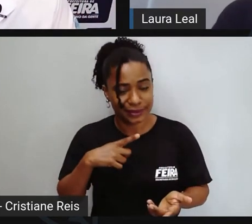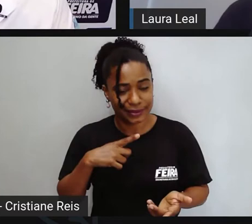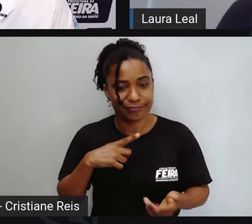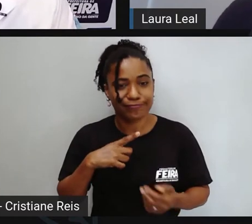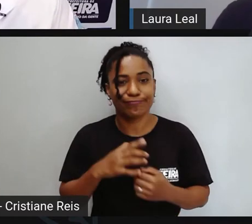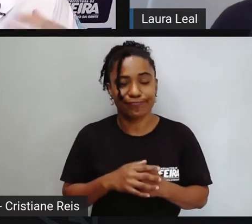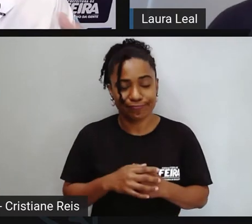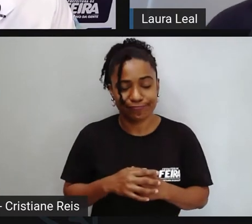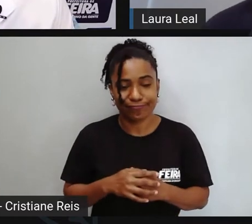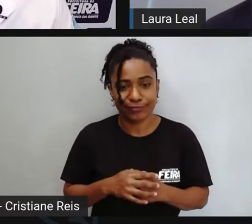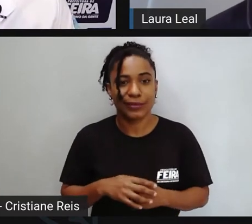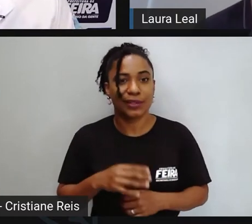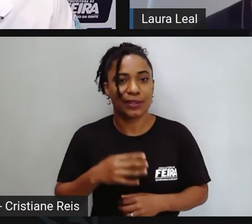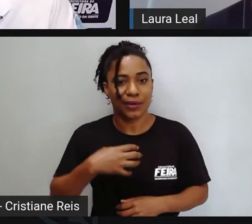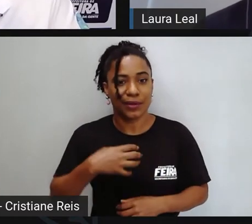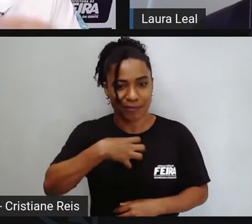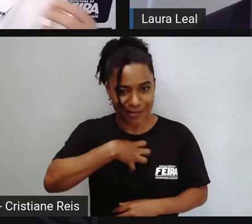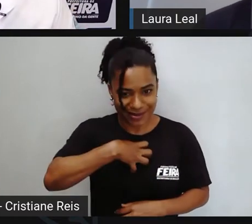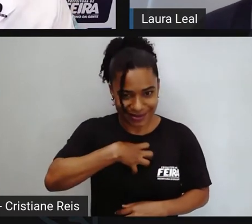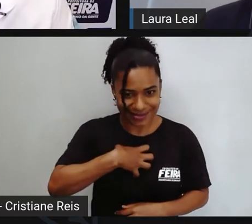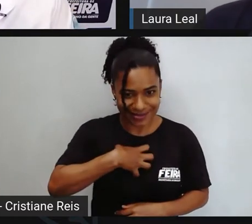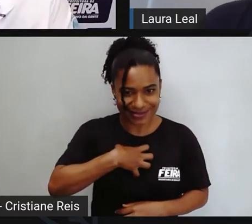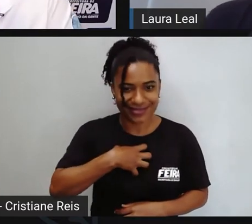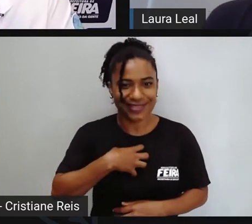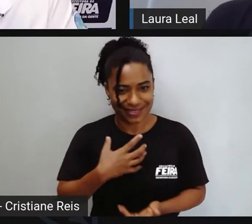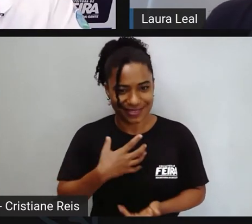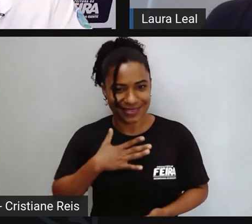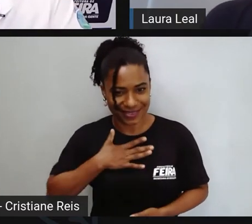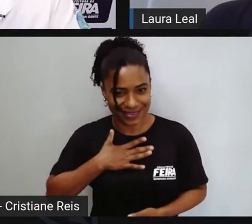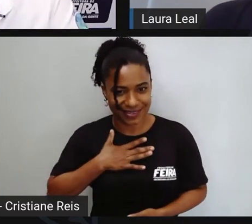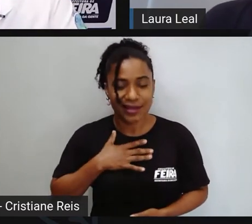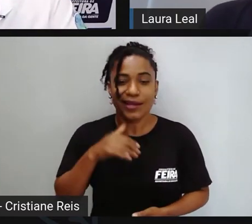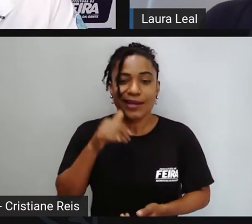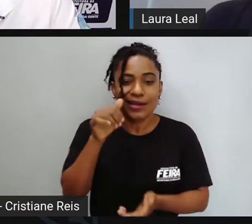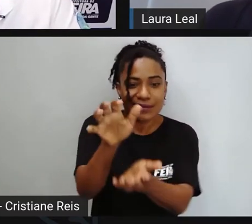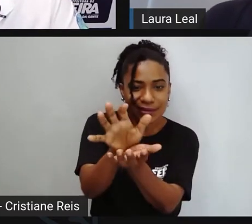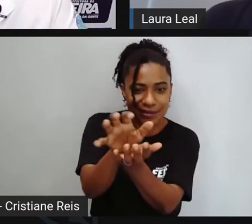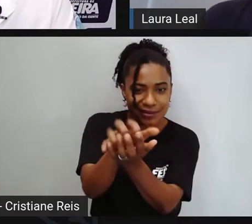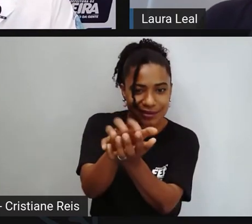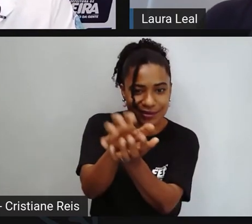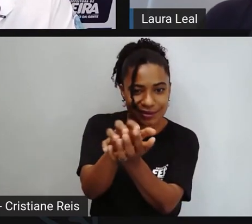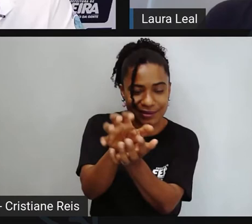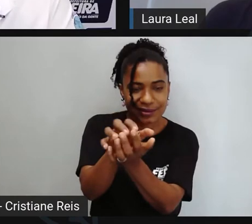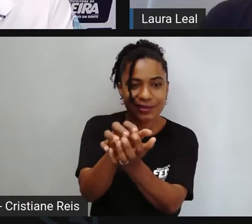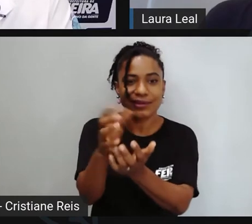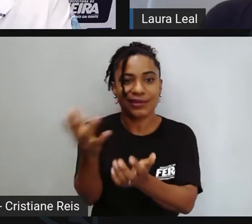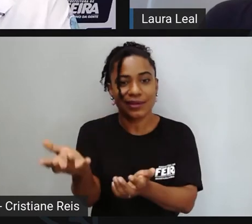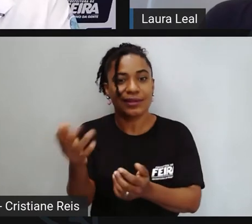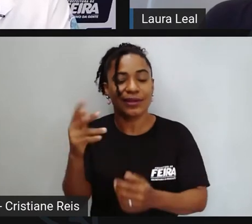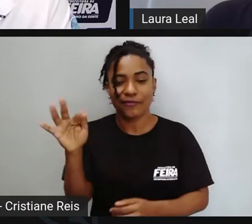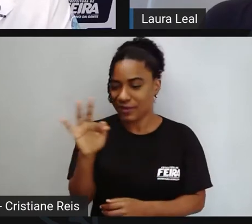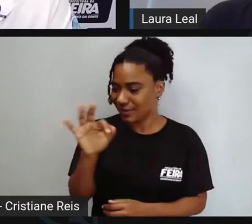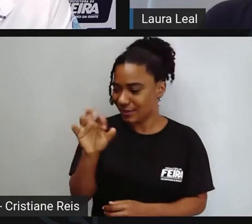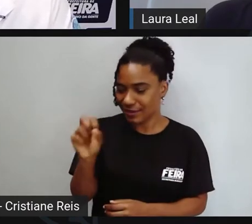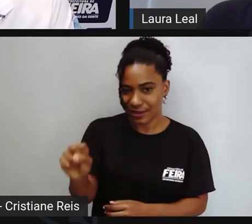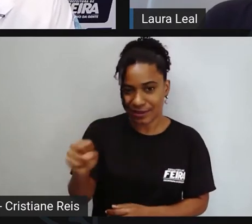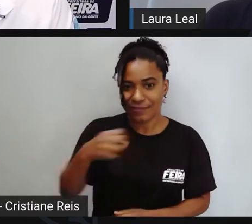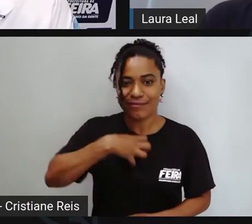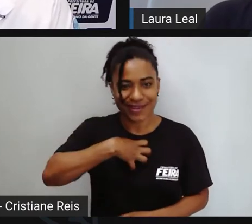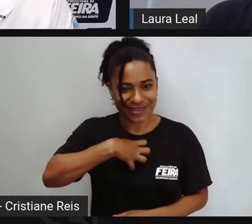aqui um baiano e uma pernambucana com nossos alunos da rede municipal, feirenses, baianos,